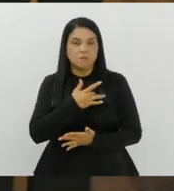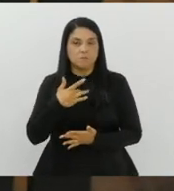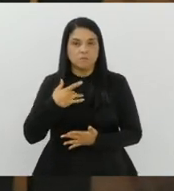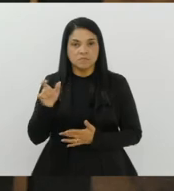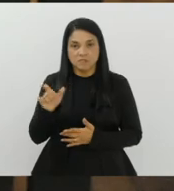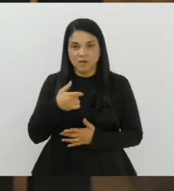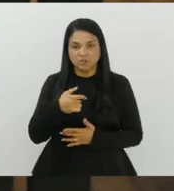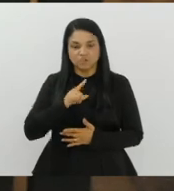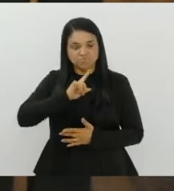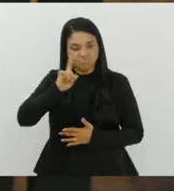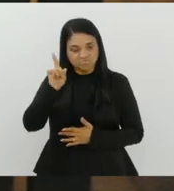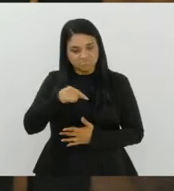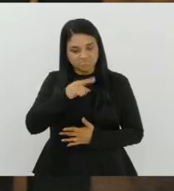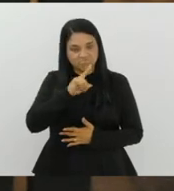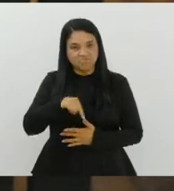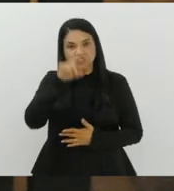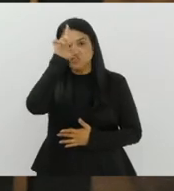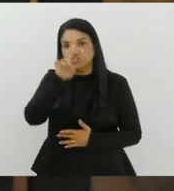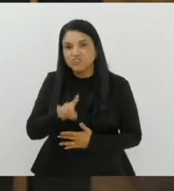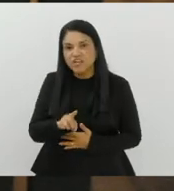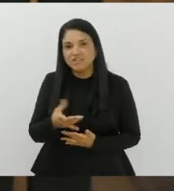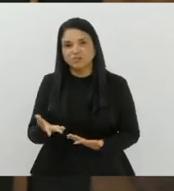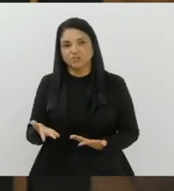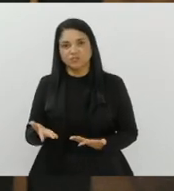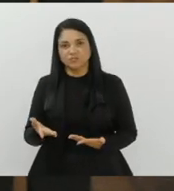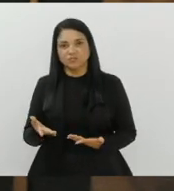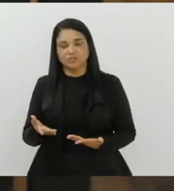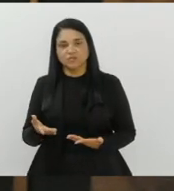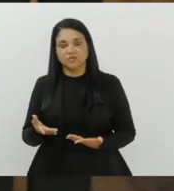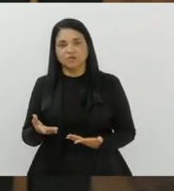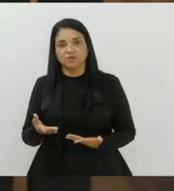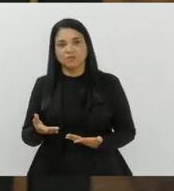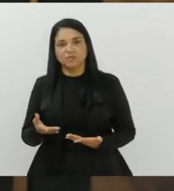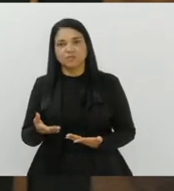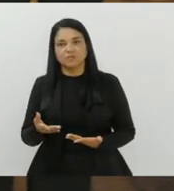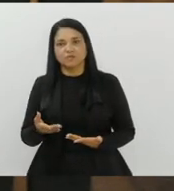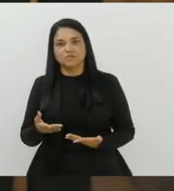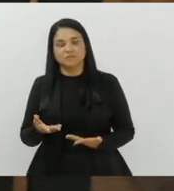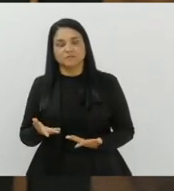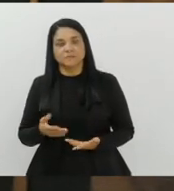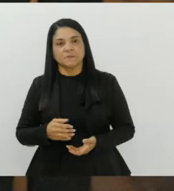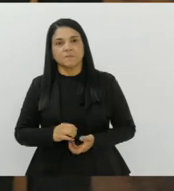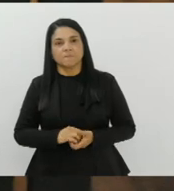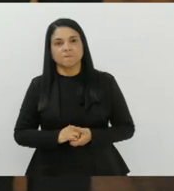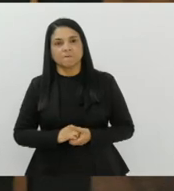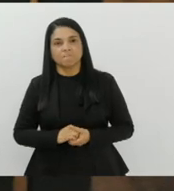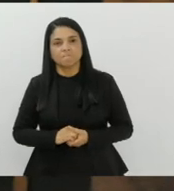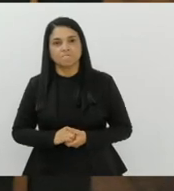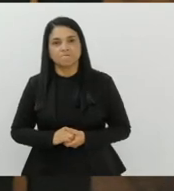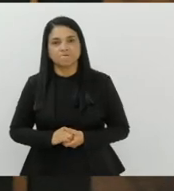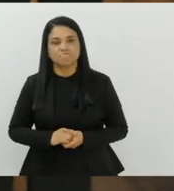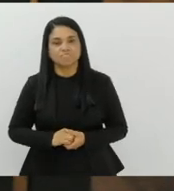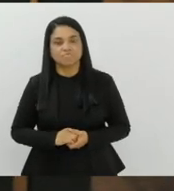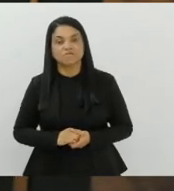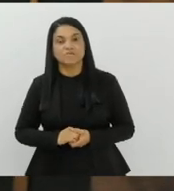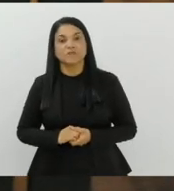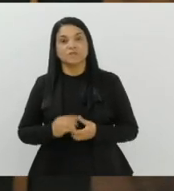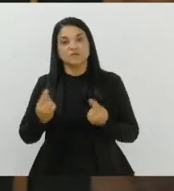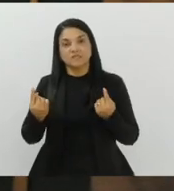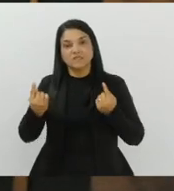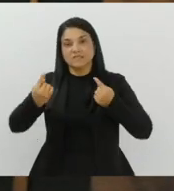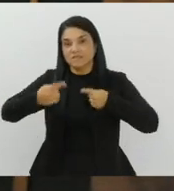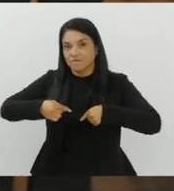direito, né, e com esse cancelamento. E o grande desafio,